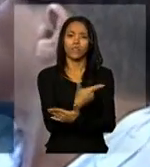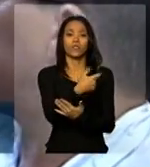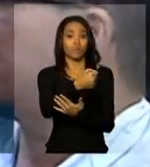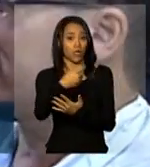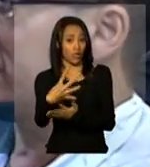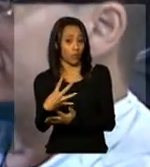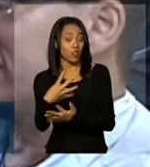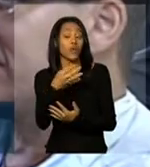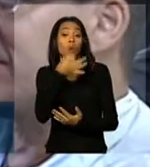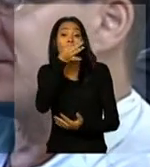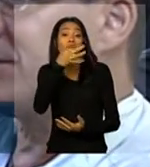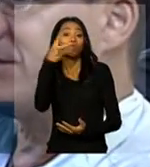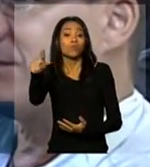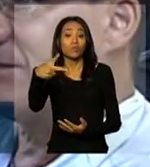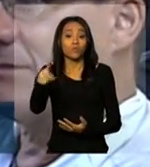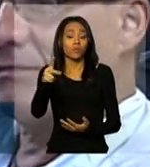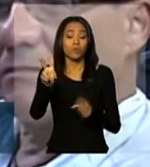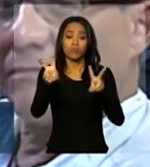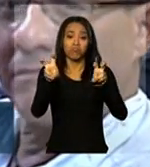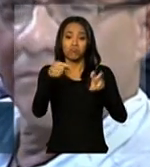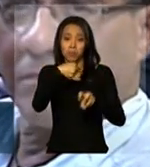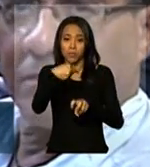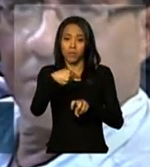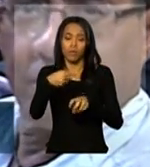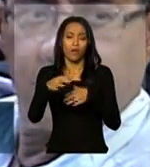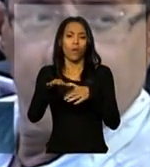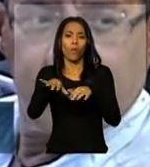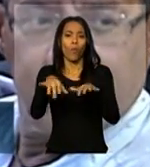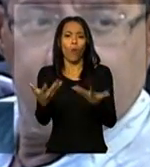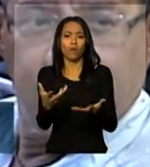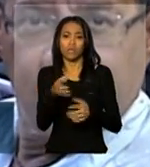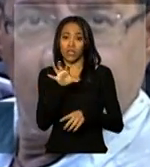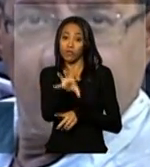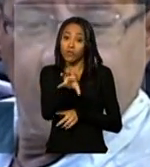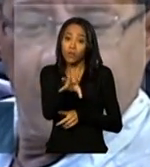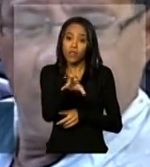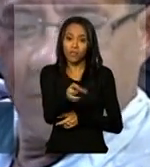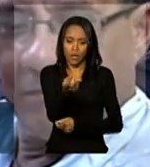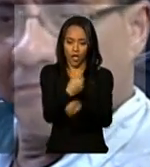eu queria uma avaliação sobre isso, qual vai ser o efeito disso na economia